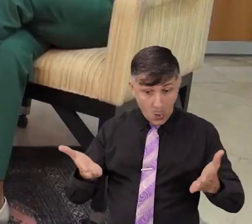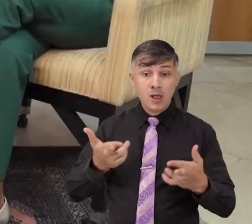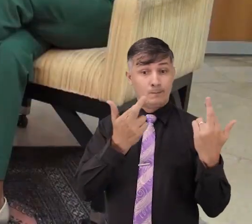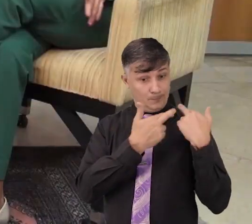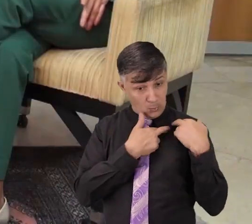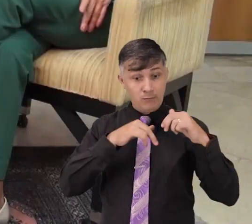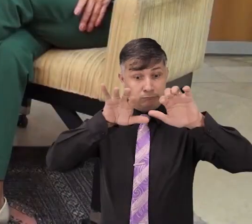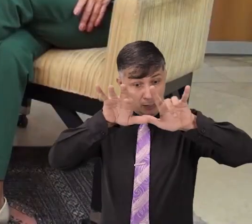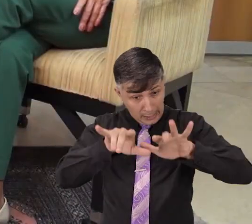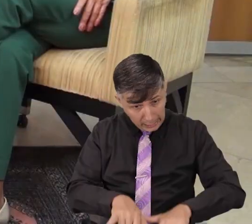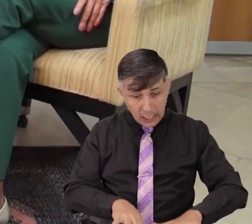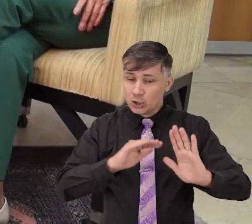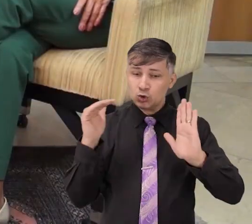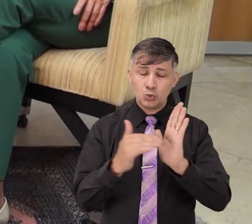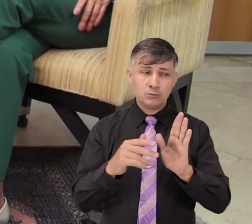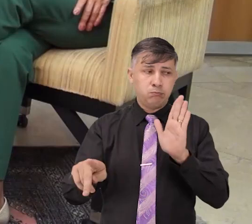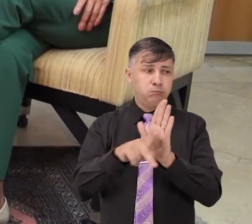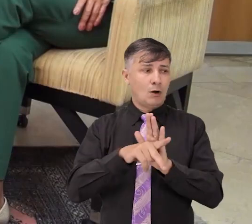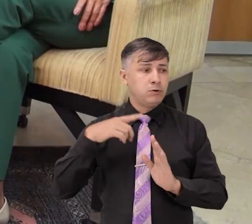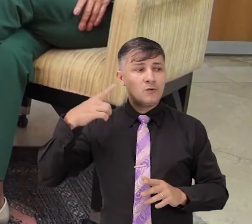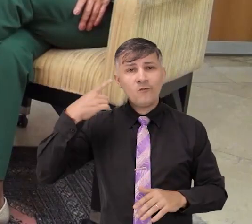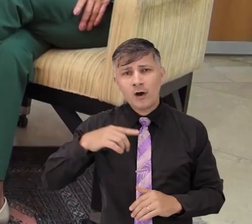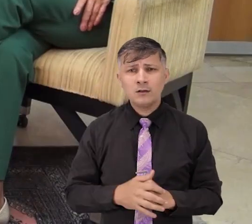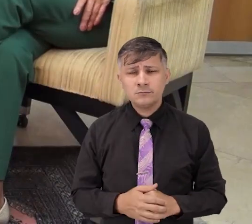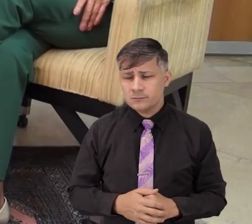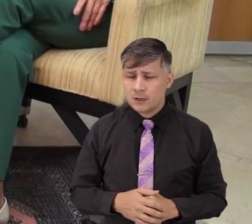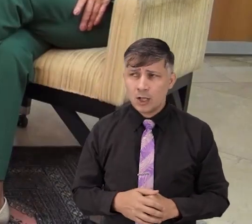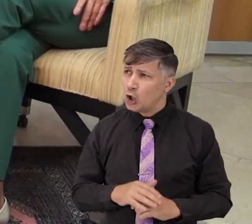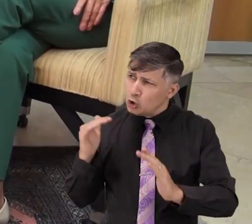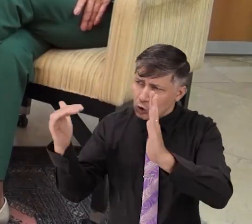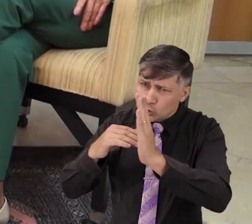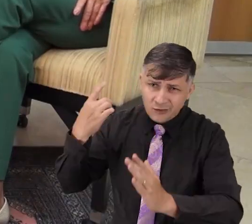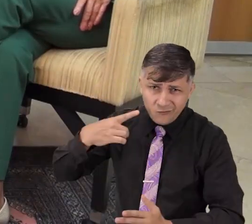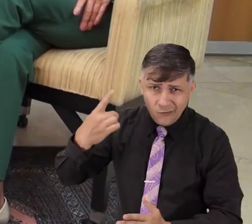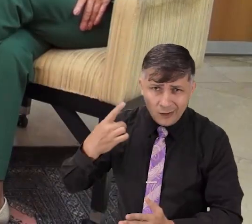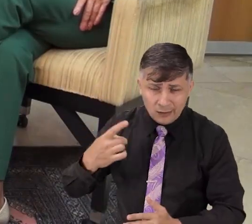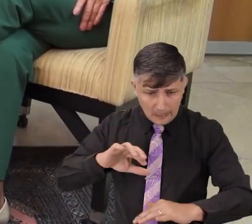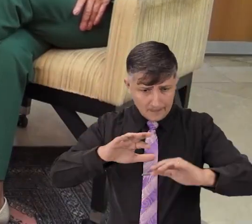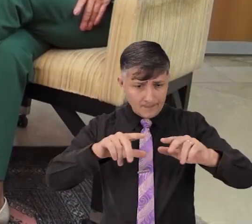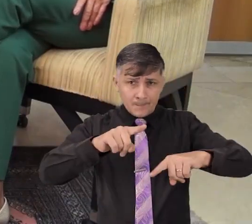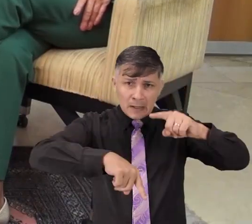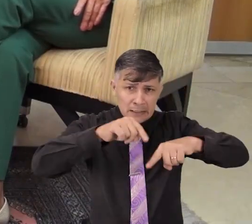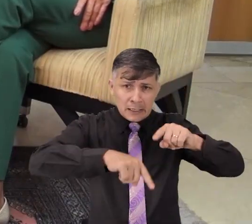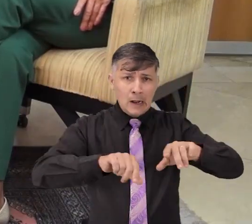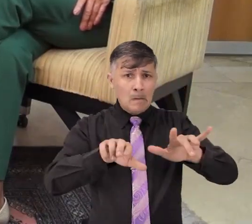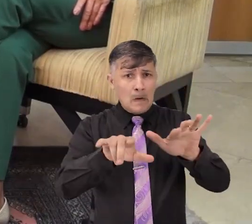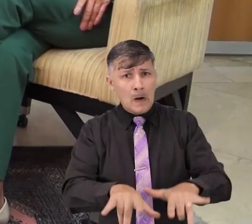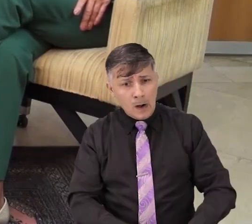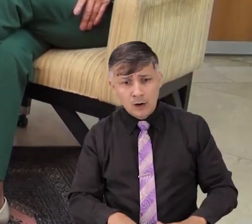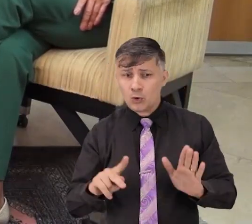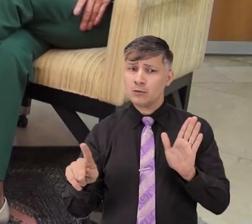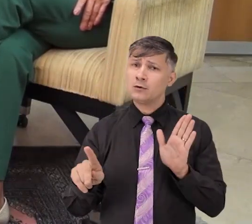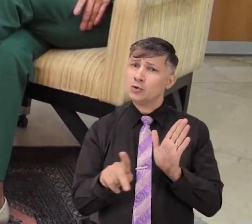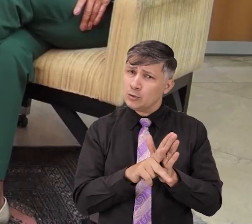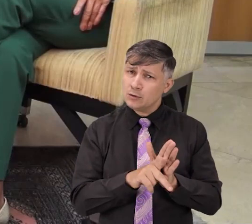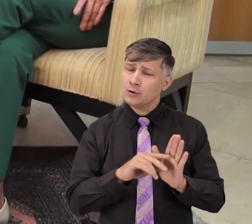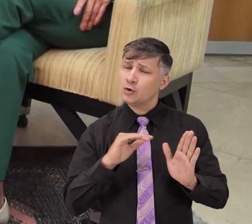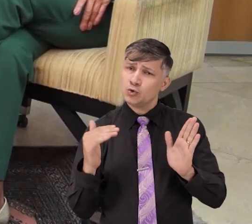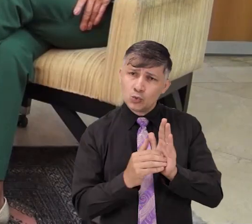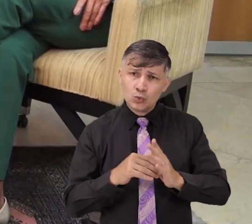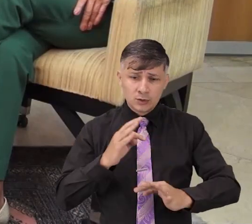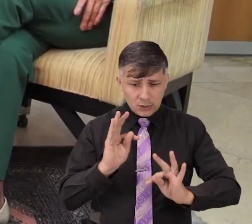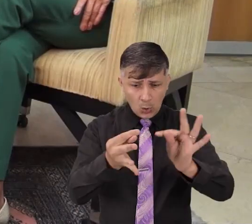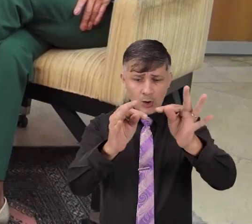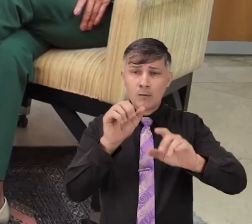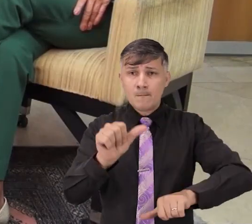com essas despesas. Claro, com os equipamentos mais atualizados. Exatamente. A tecnologia muda muito. E muda toda hora, muda o programa. Exatamente.